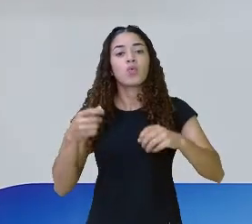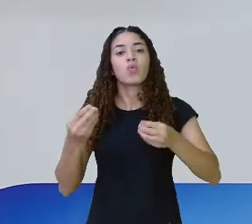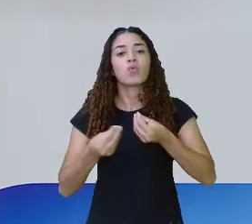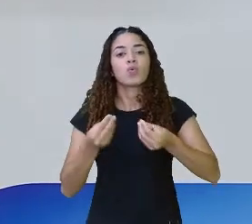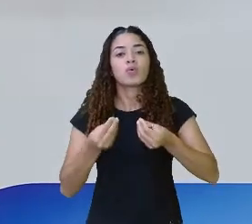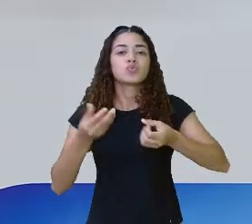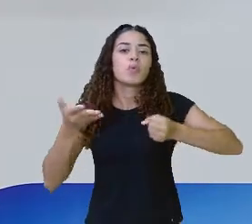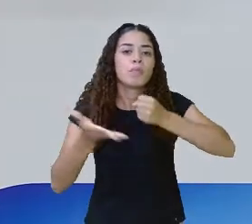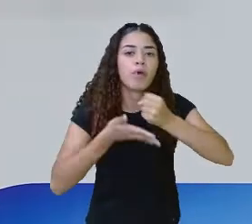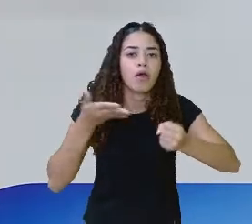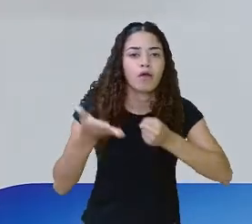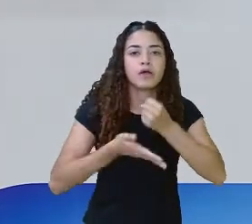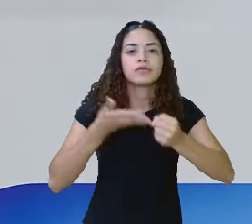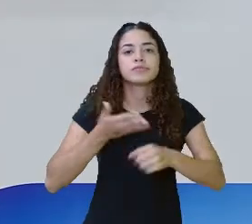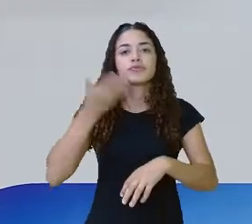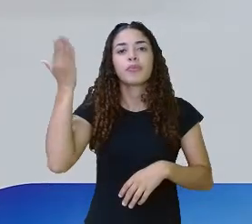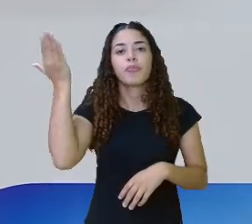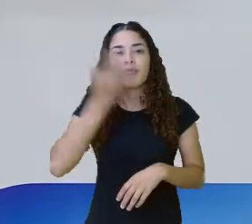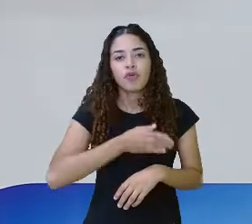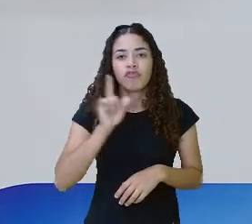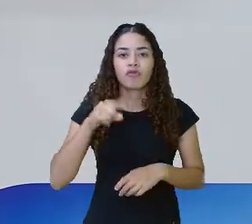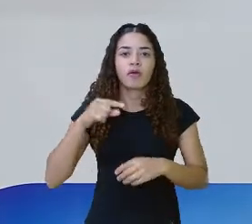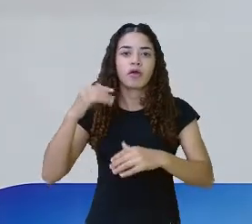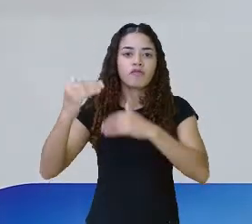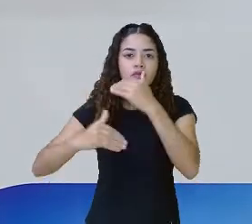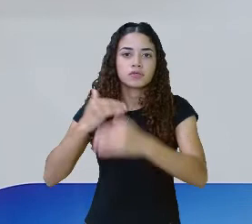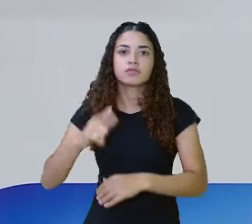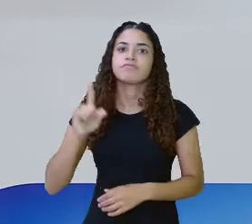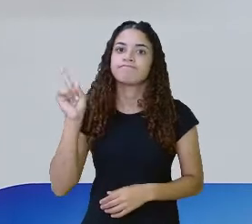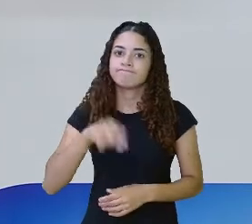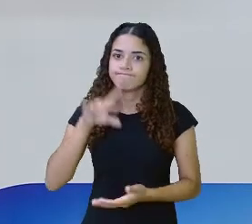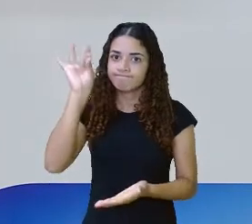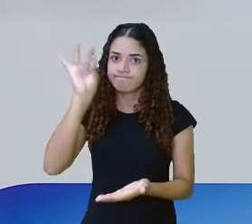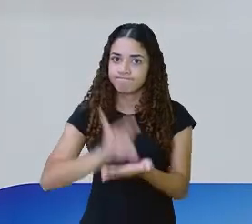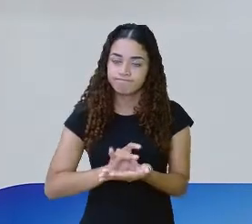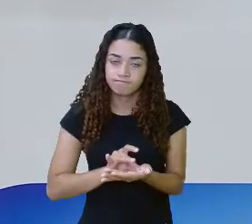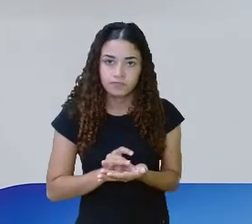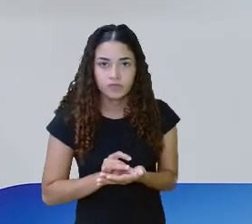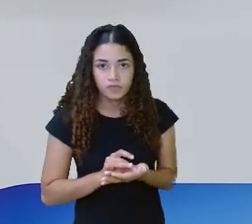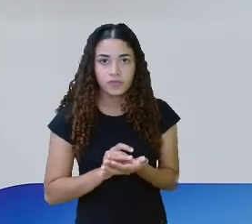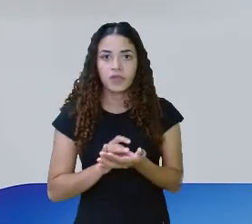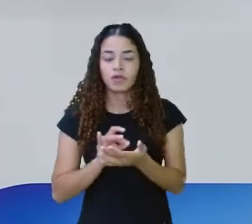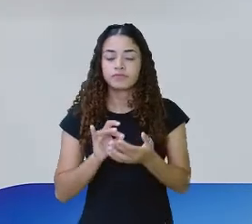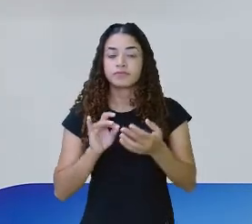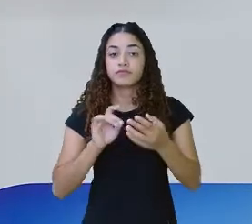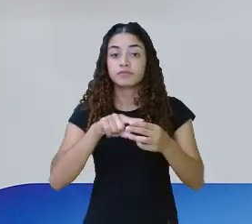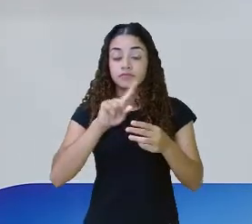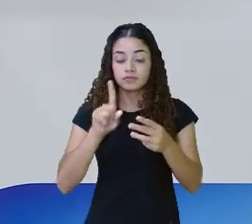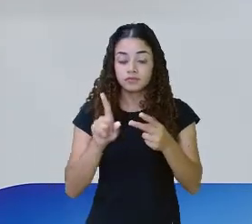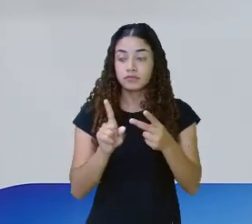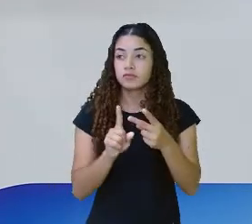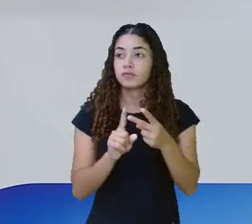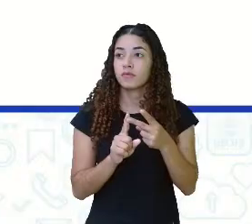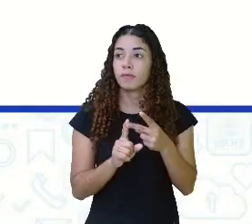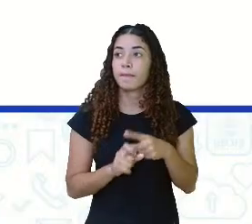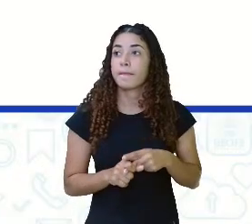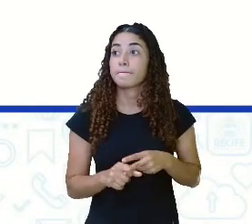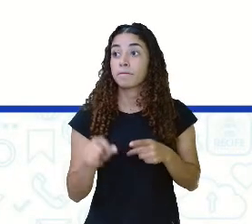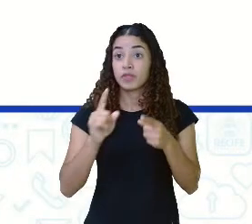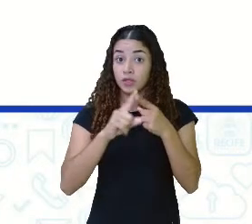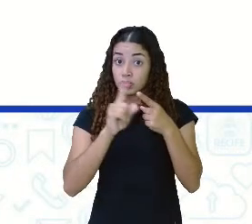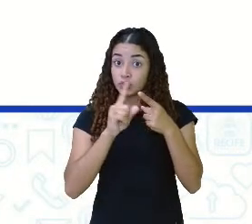para evidenciar que a evolução realmente acontece, né? Então, temos aqui, ó, na anatomia e